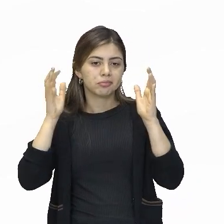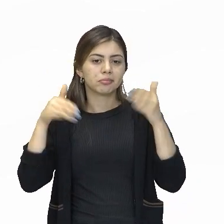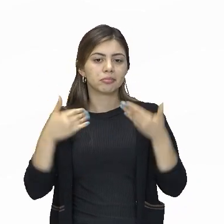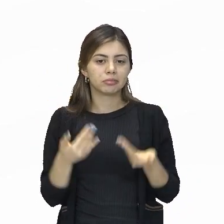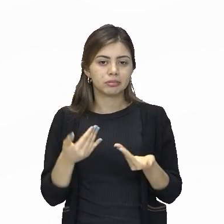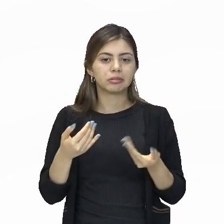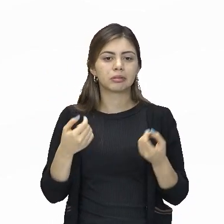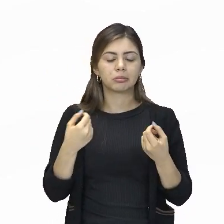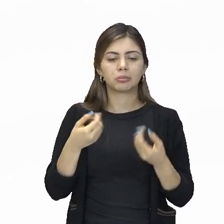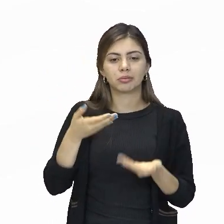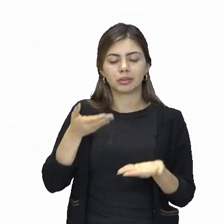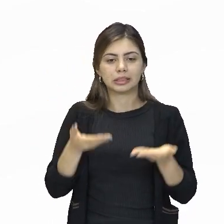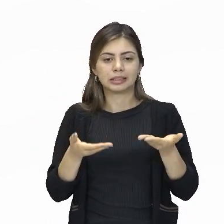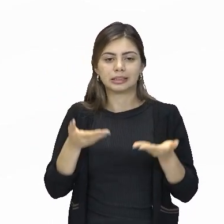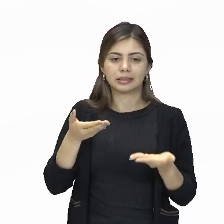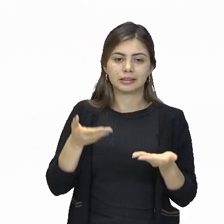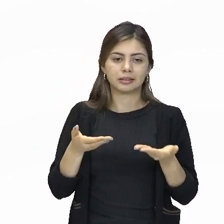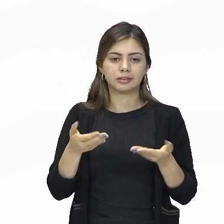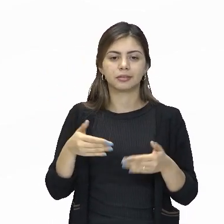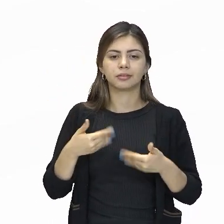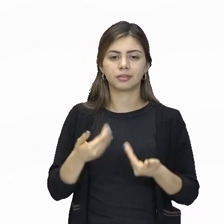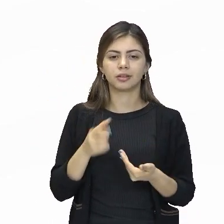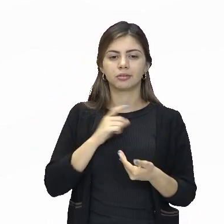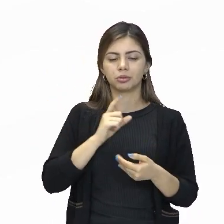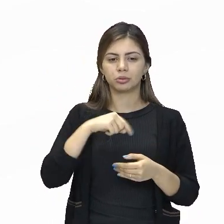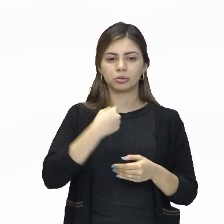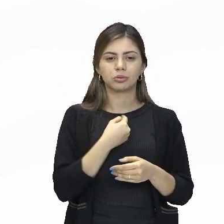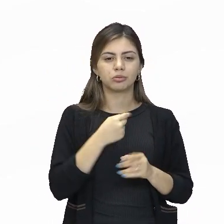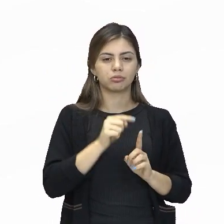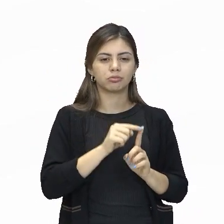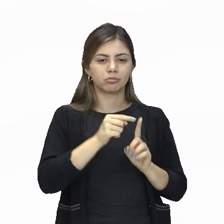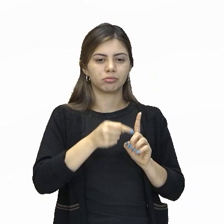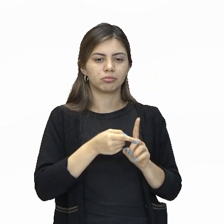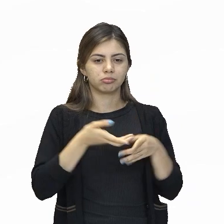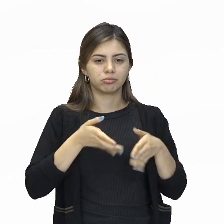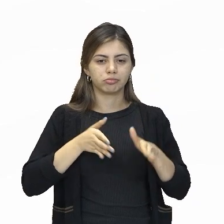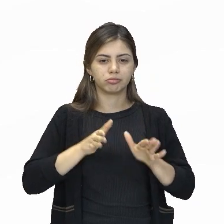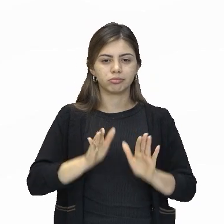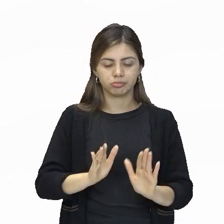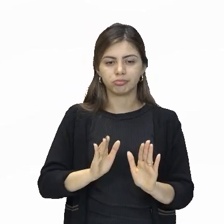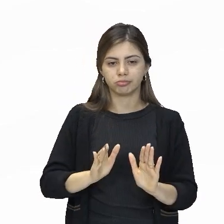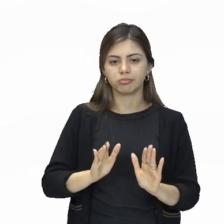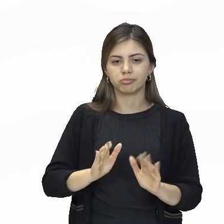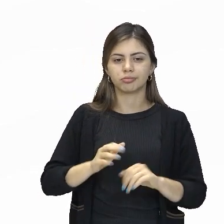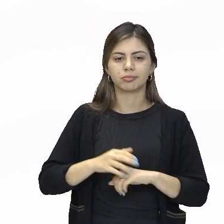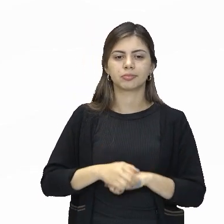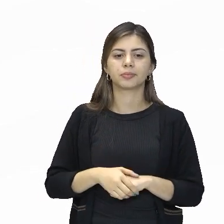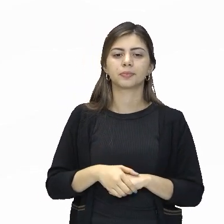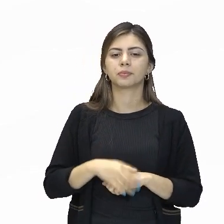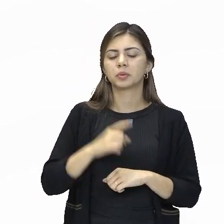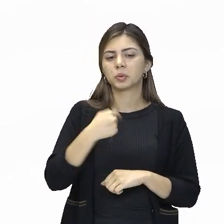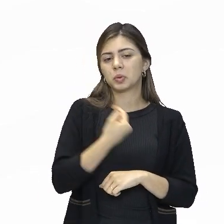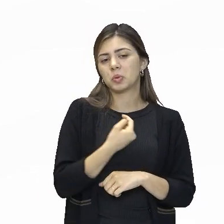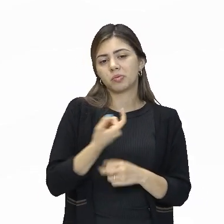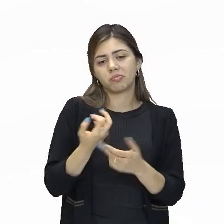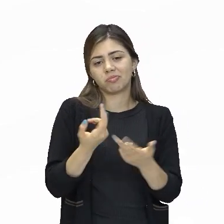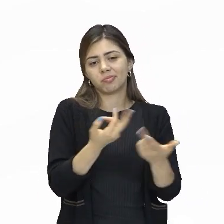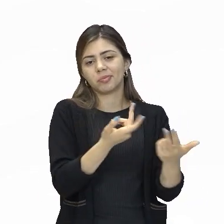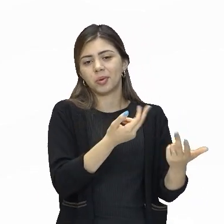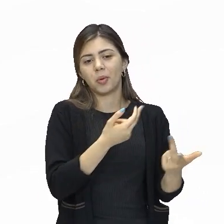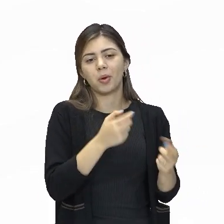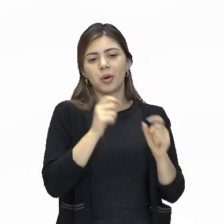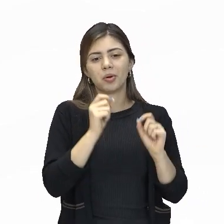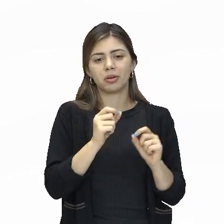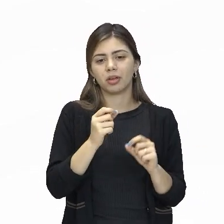que se equilibra, no mesmo ventre crescido, sobre as mesmas pernas finas, e